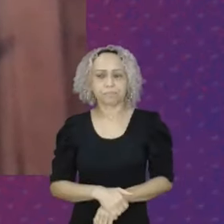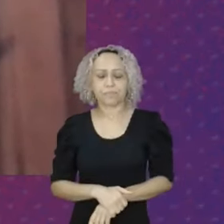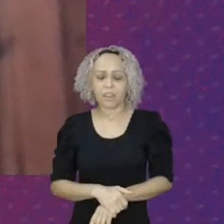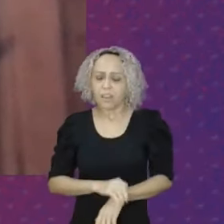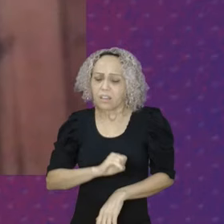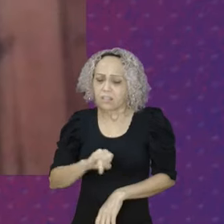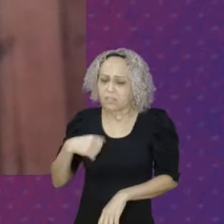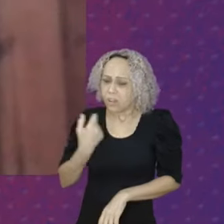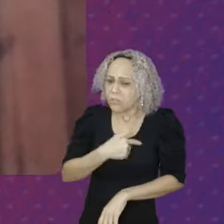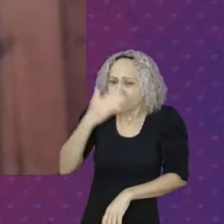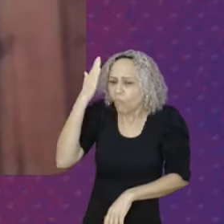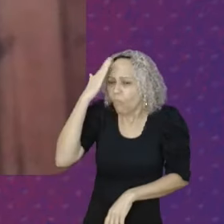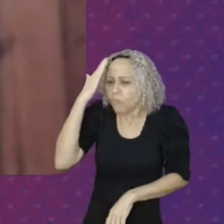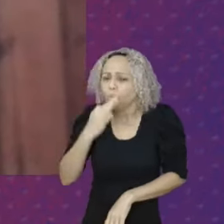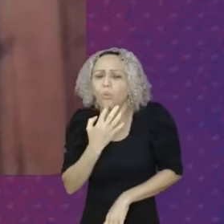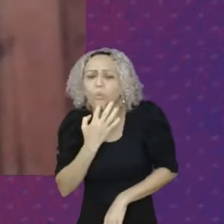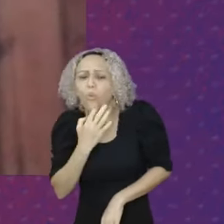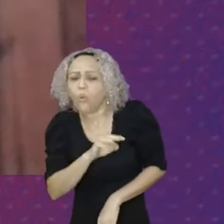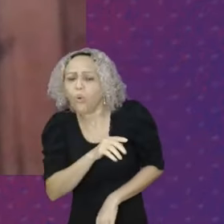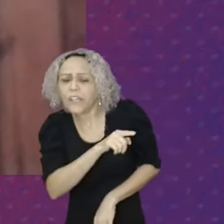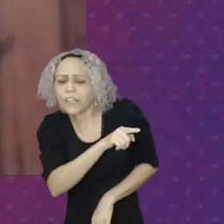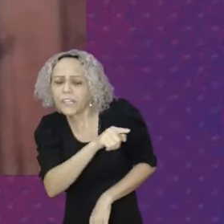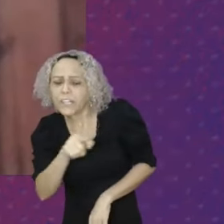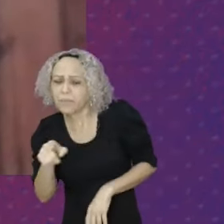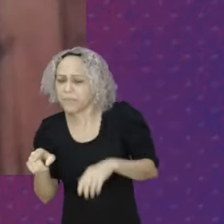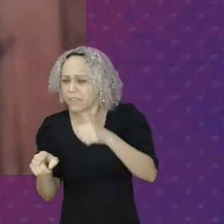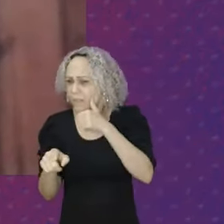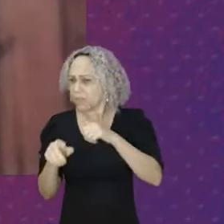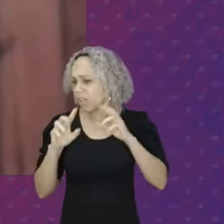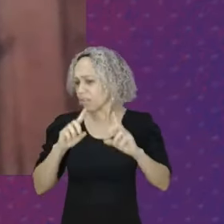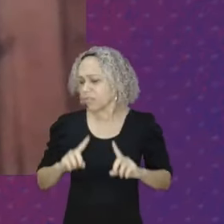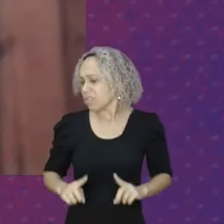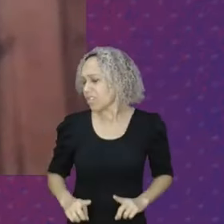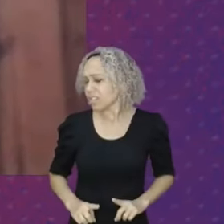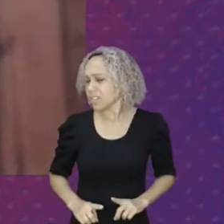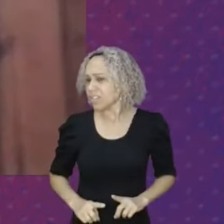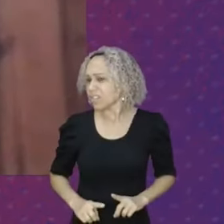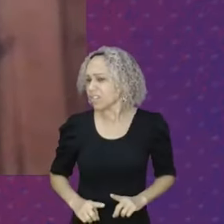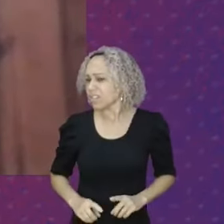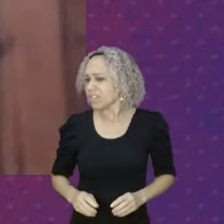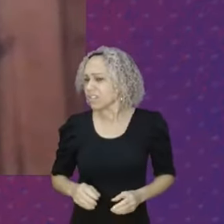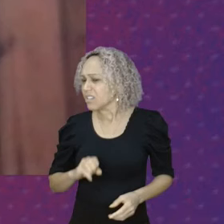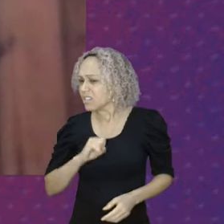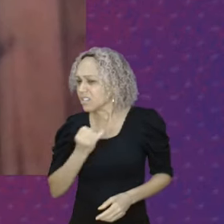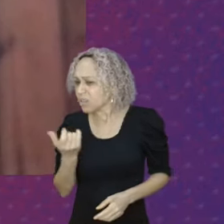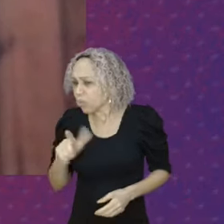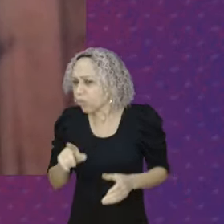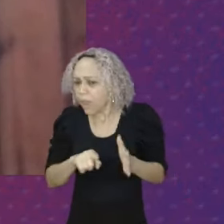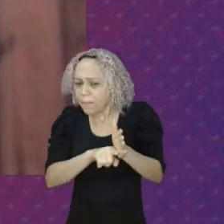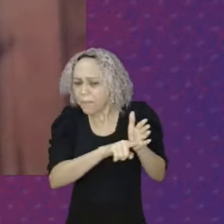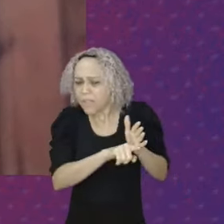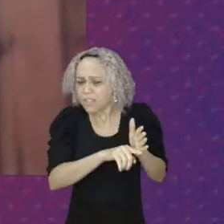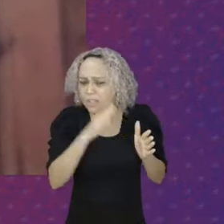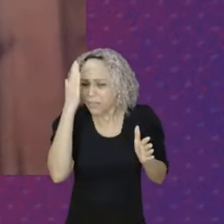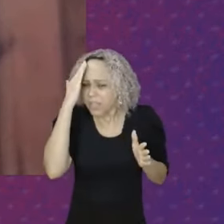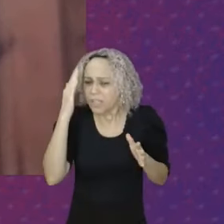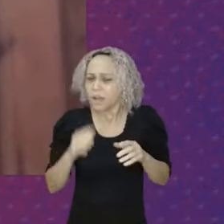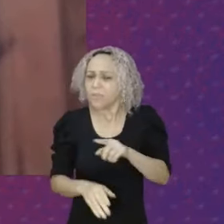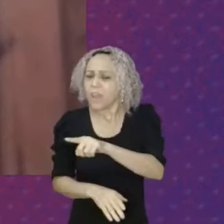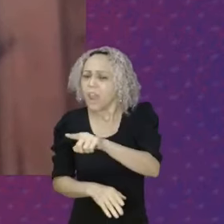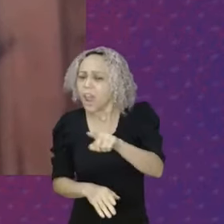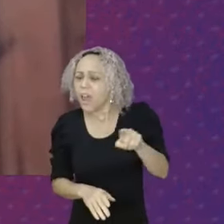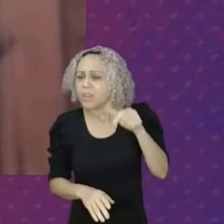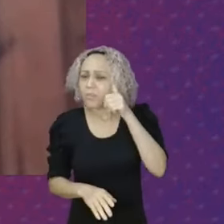tá lidando através de uma pesquisa adequada nós não vamos ter como efetivar uma política pública no último